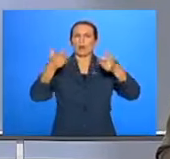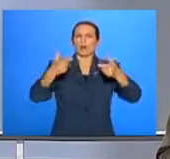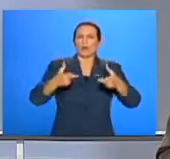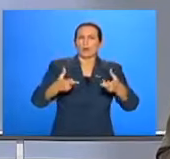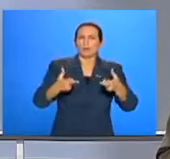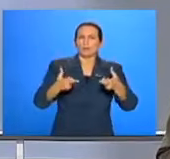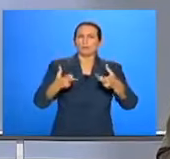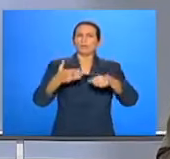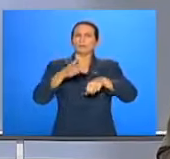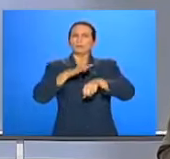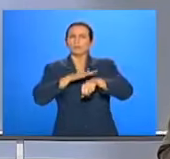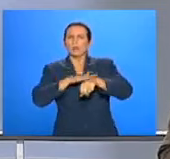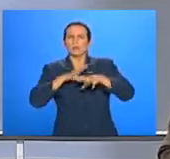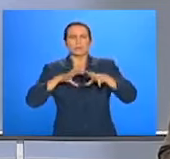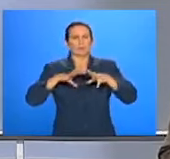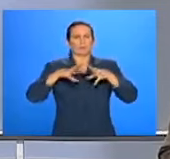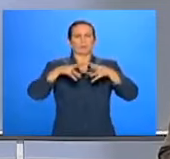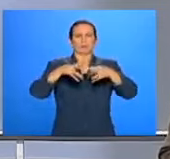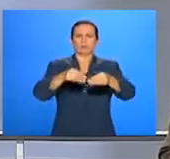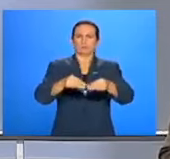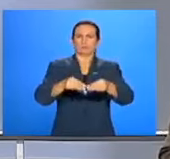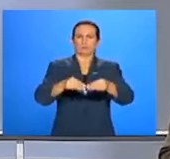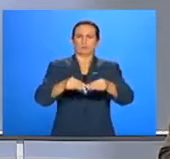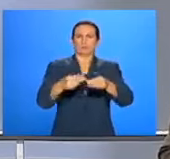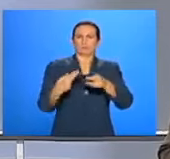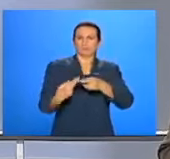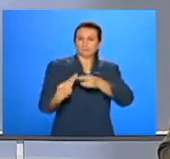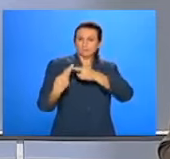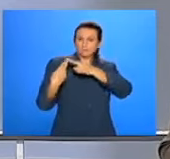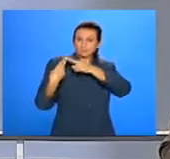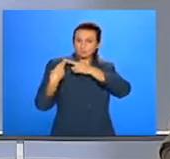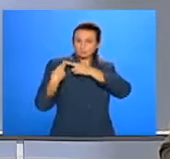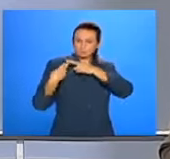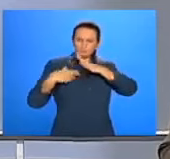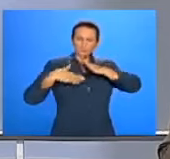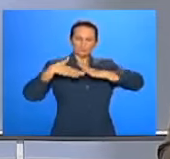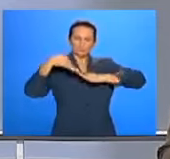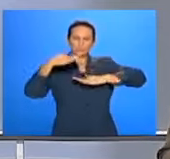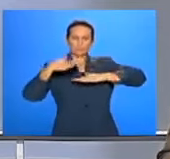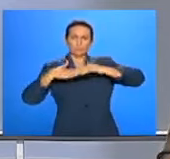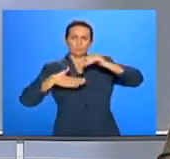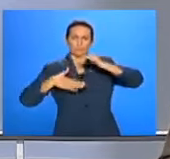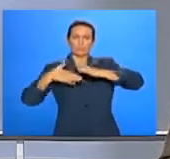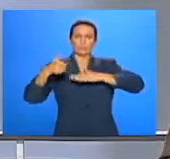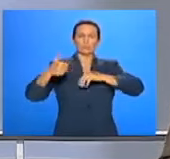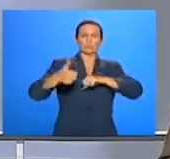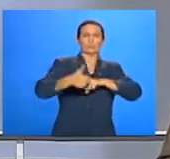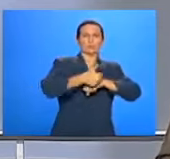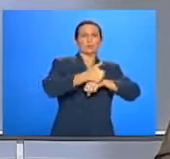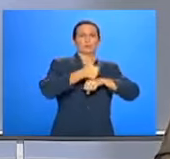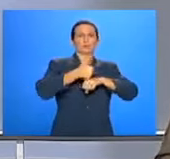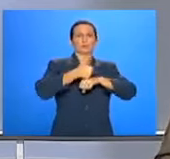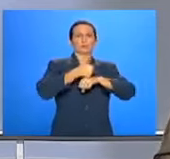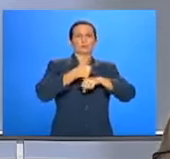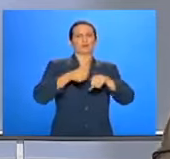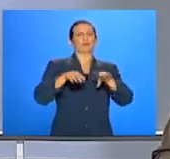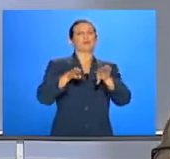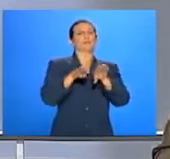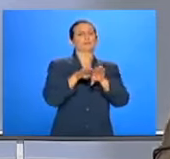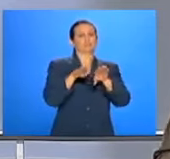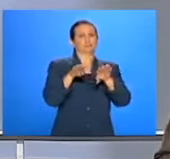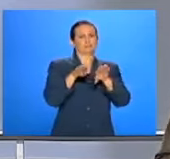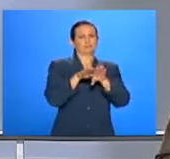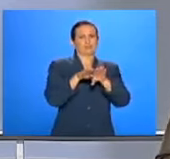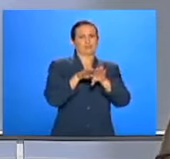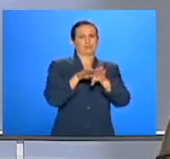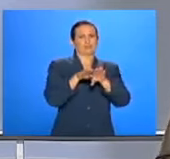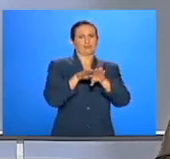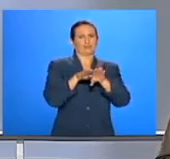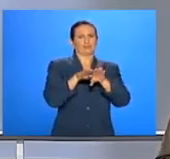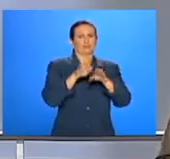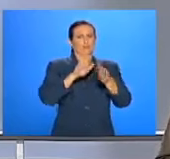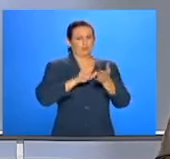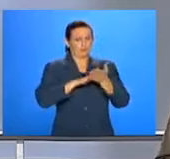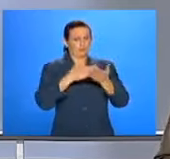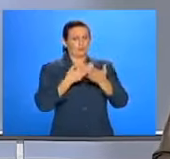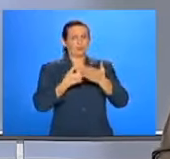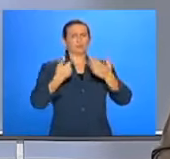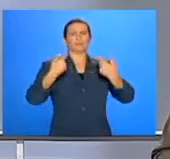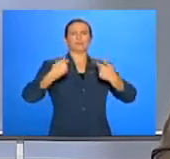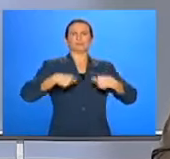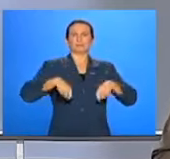A responsabilidade profissional em relação aos seus colegas é outro item muito